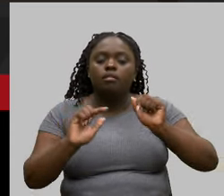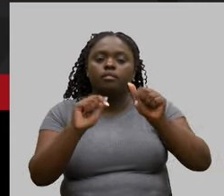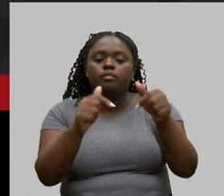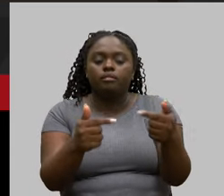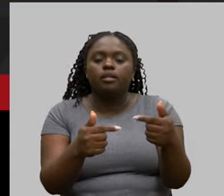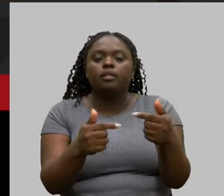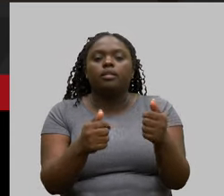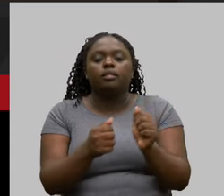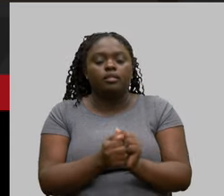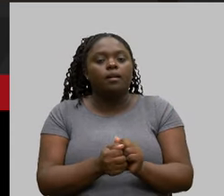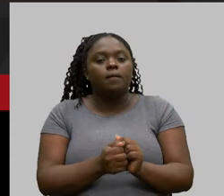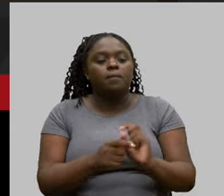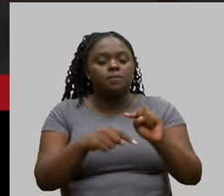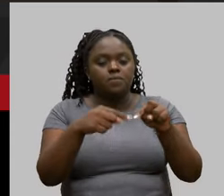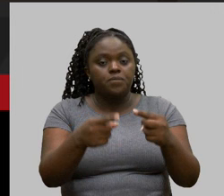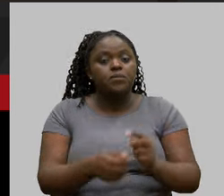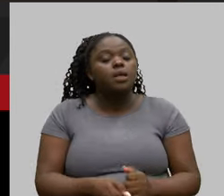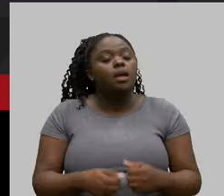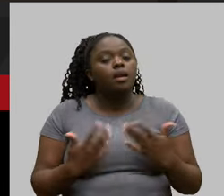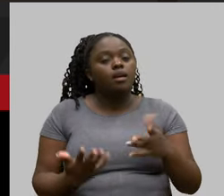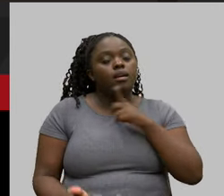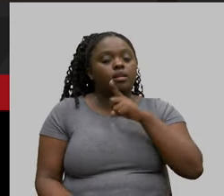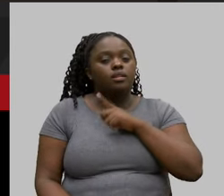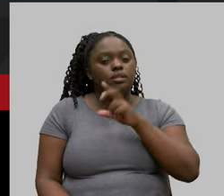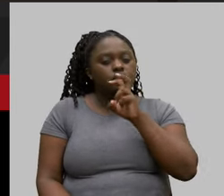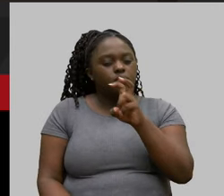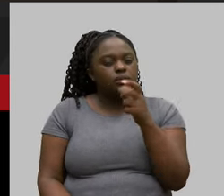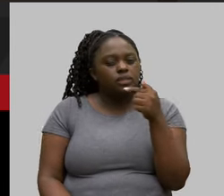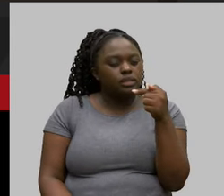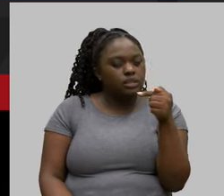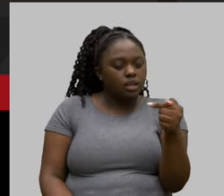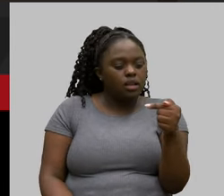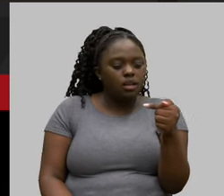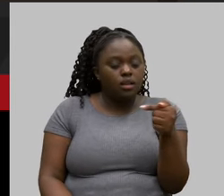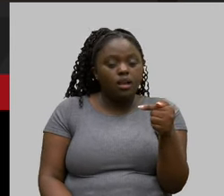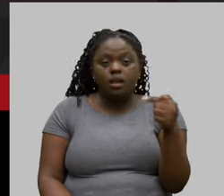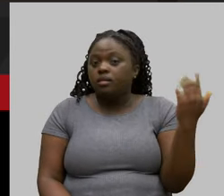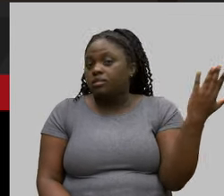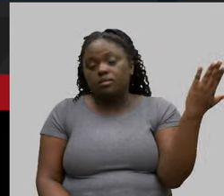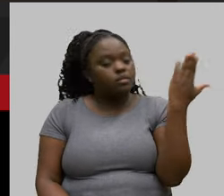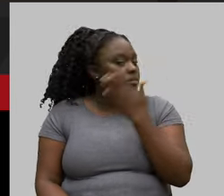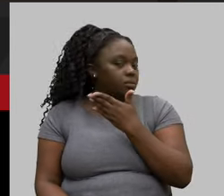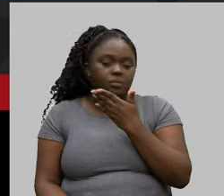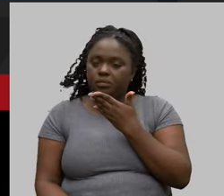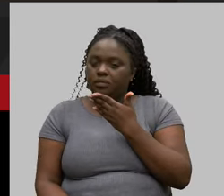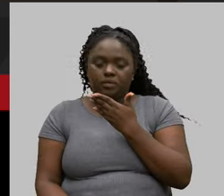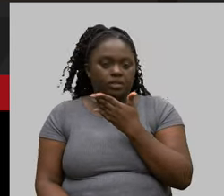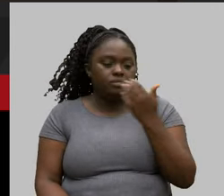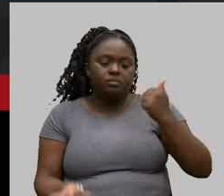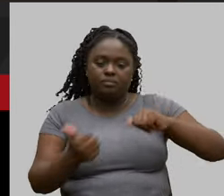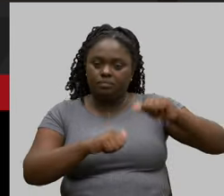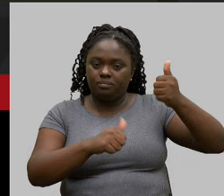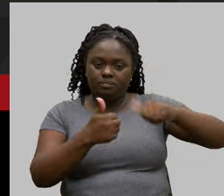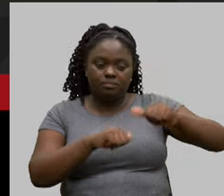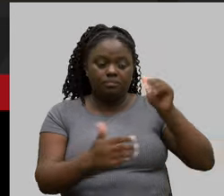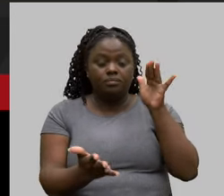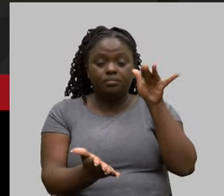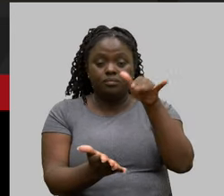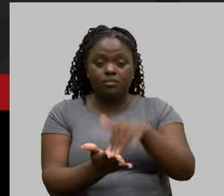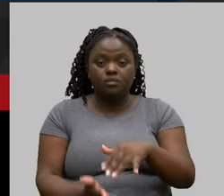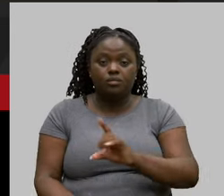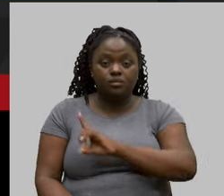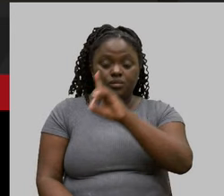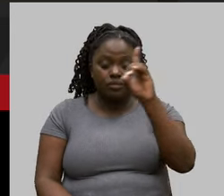tempestivamente e nós temos ainda 57 que eles não comprovaram a realização da avaliação autorial até a data da